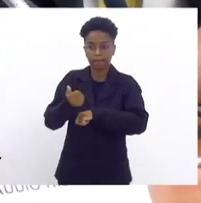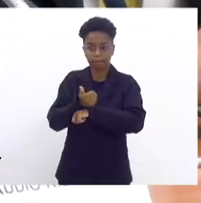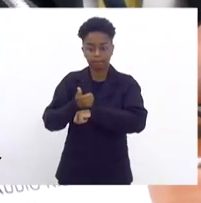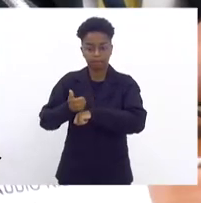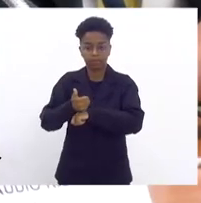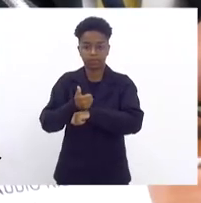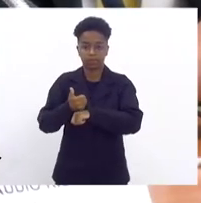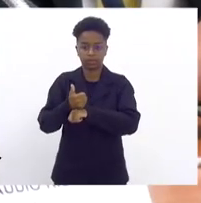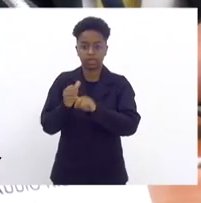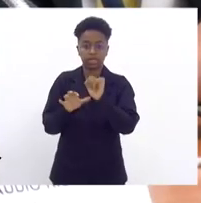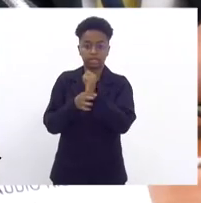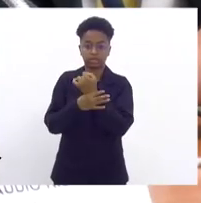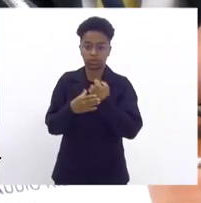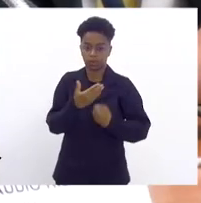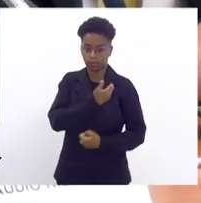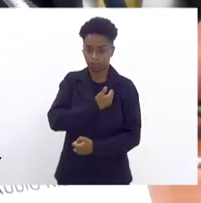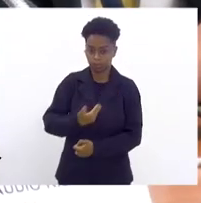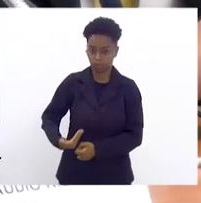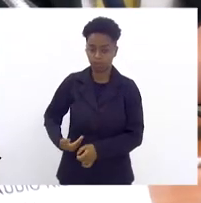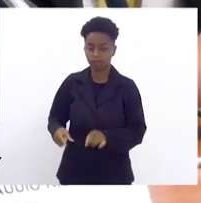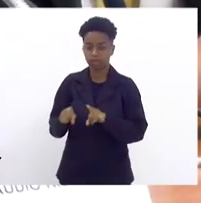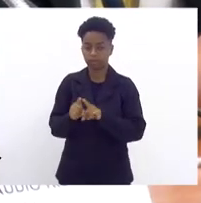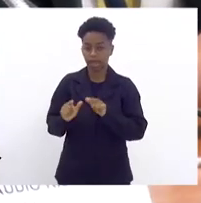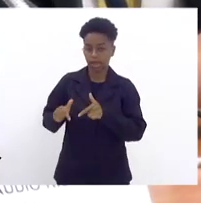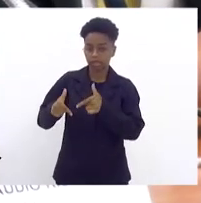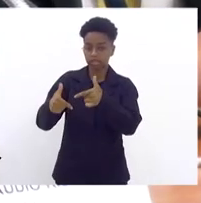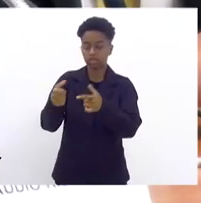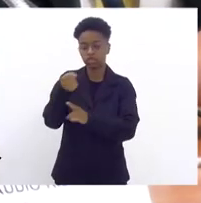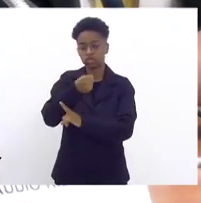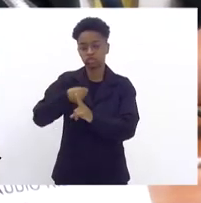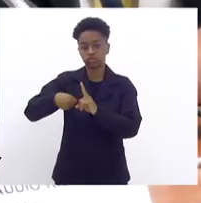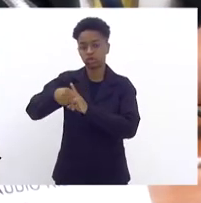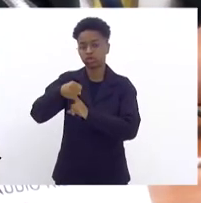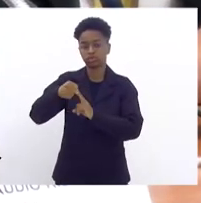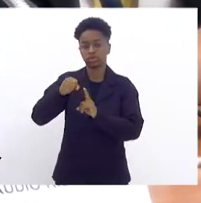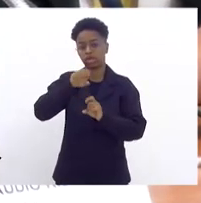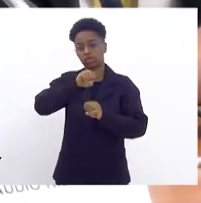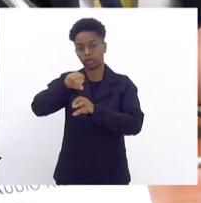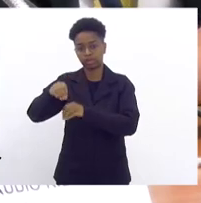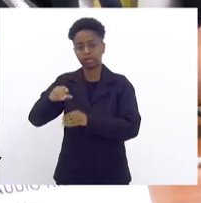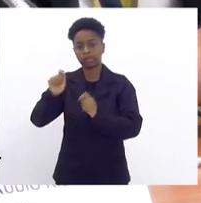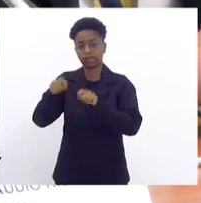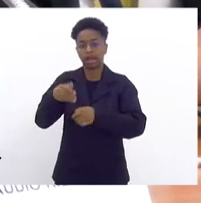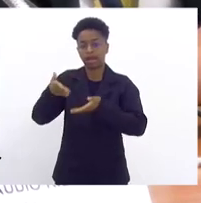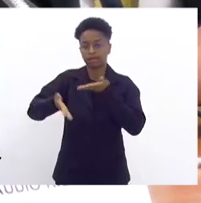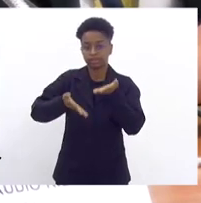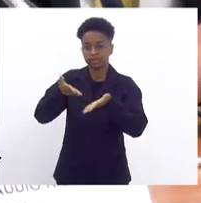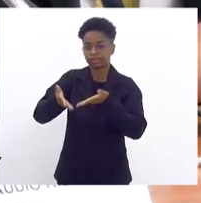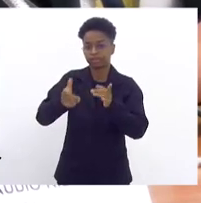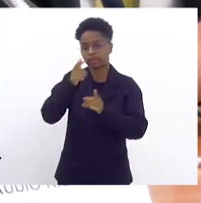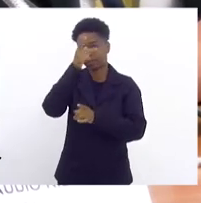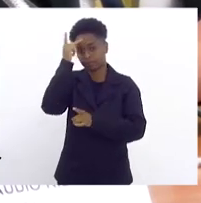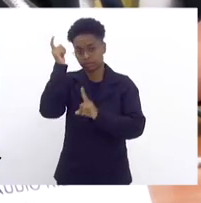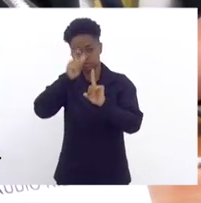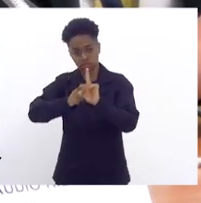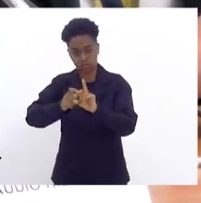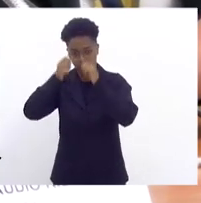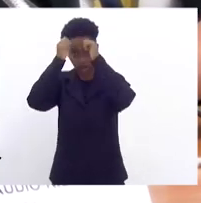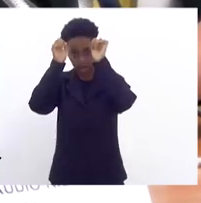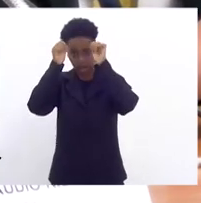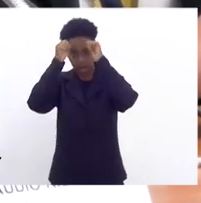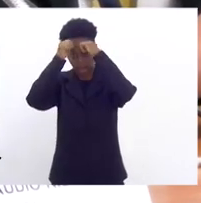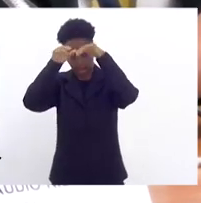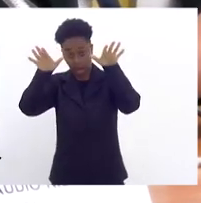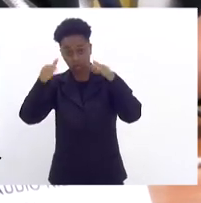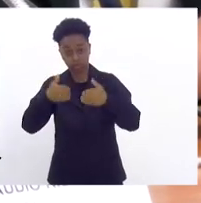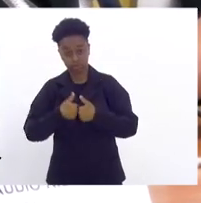de segurança pública e de agente socioeducativos para atendimento às pessoas com transtorno de espectro autista então